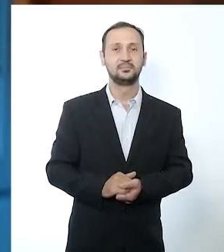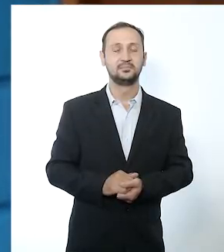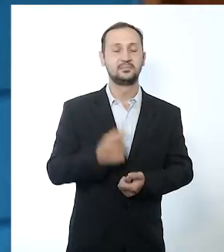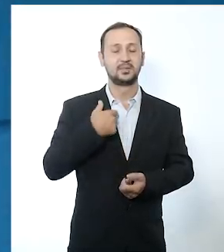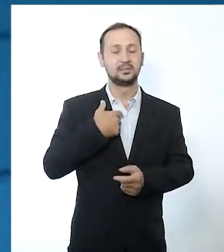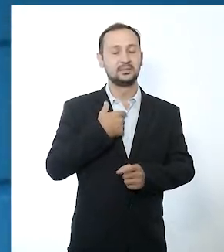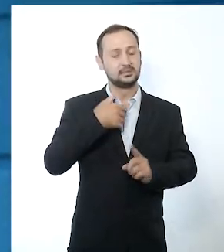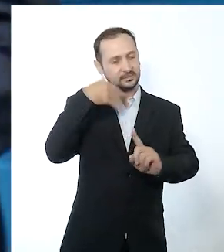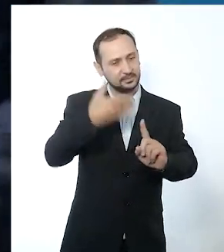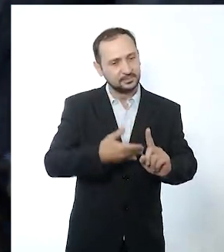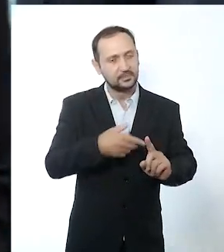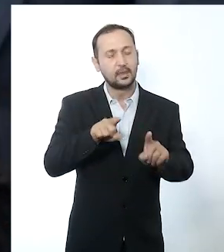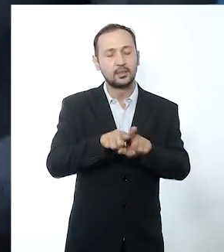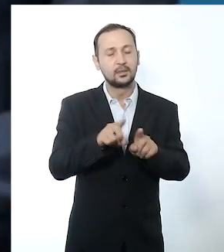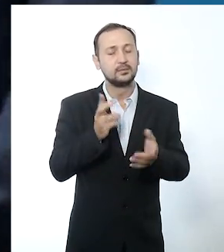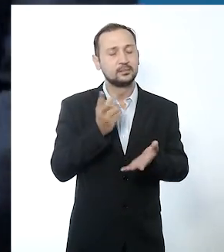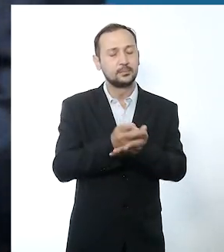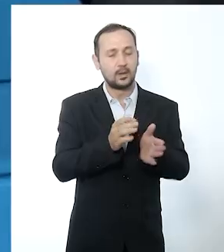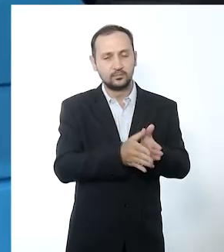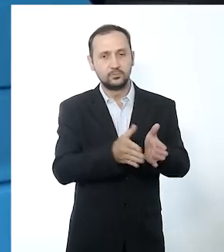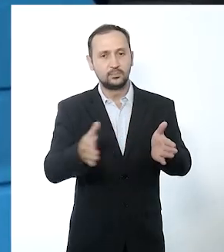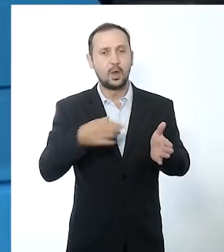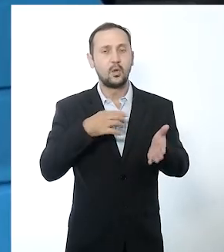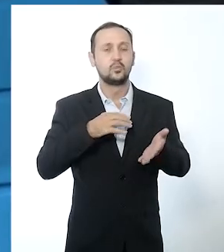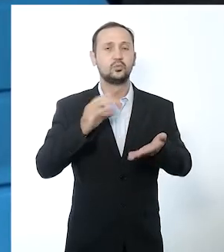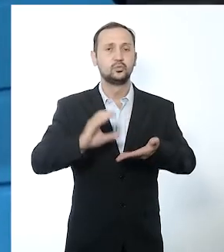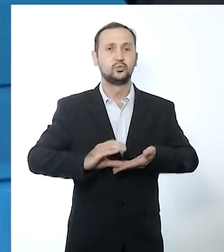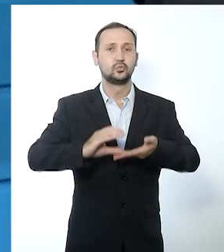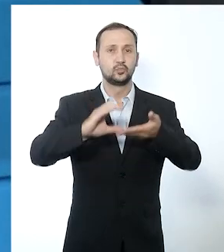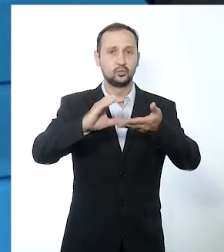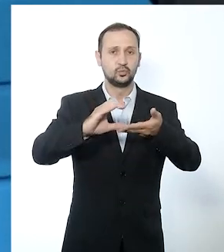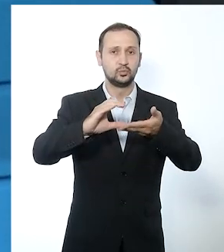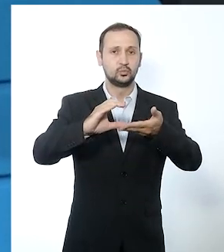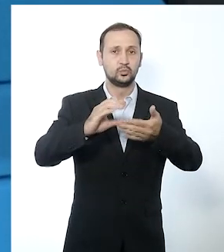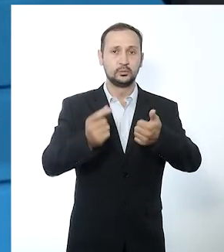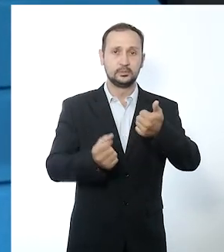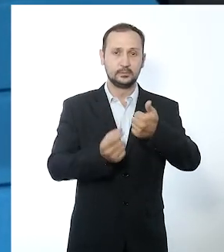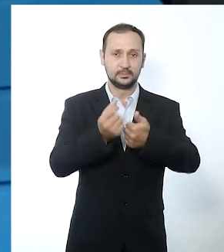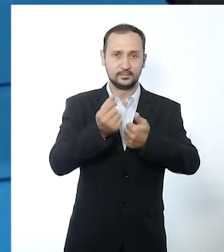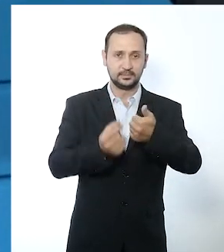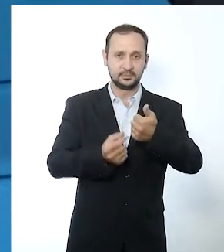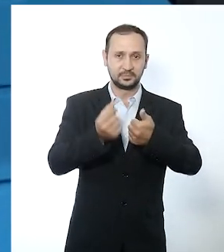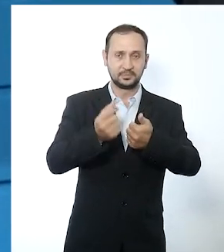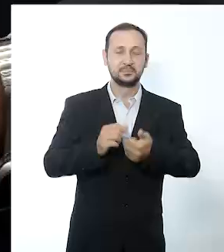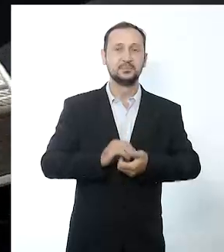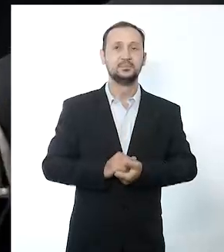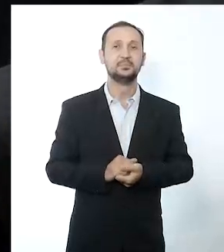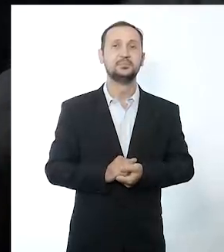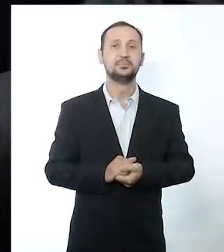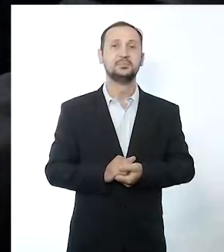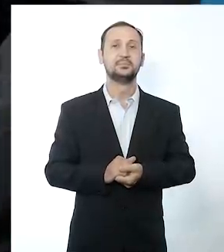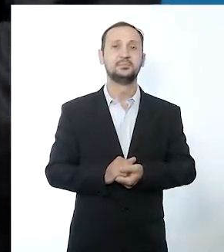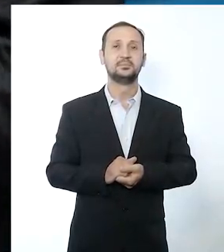As homenagens ainda se estenderam aos conselheiros do Tribunal de Contas.